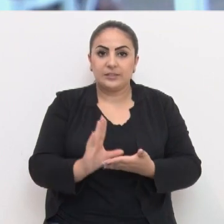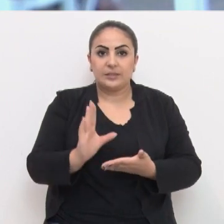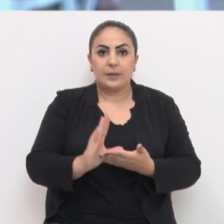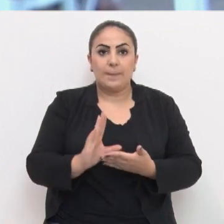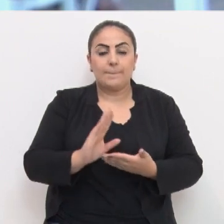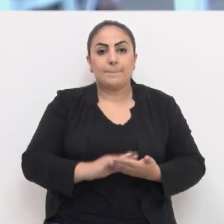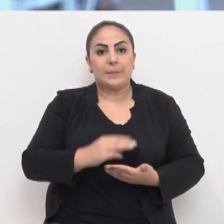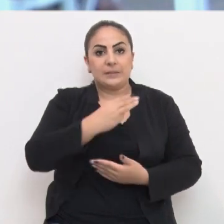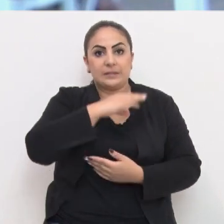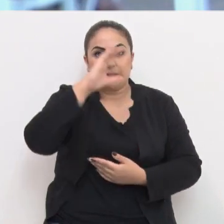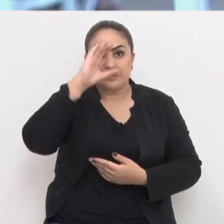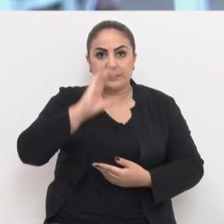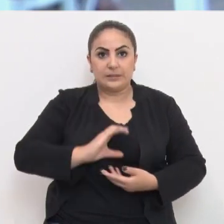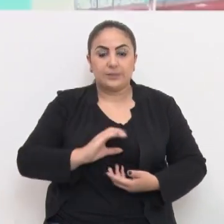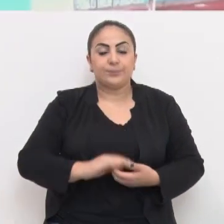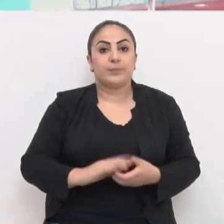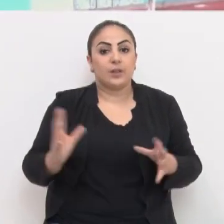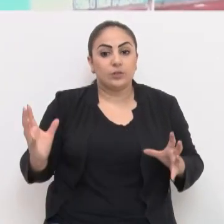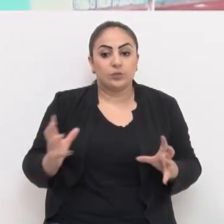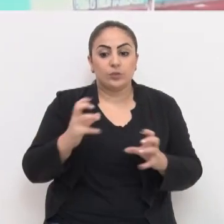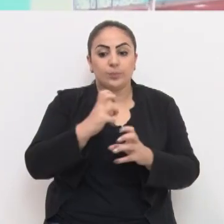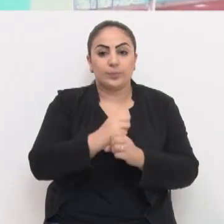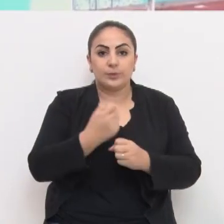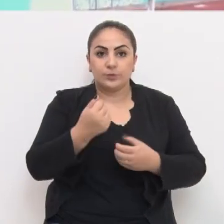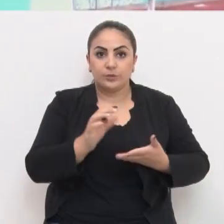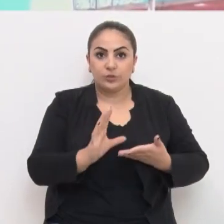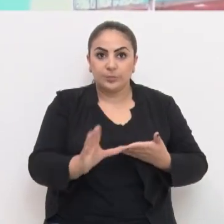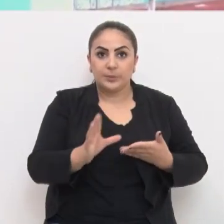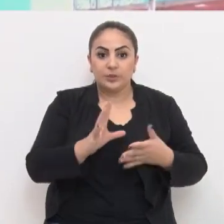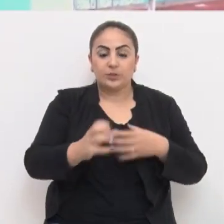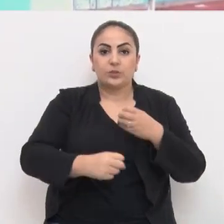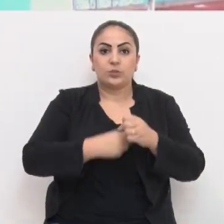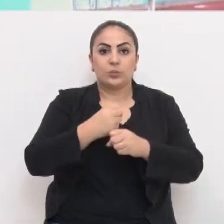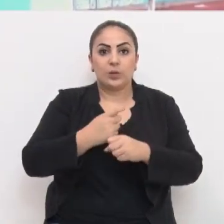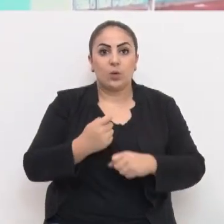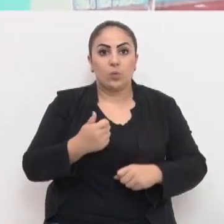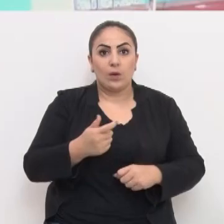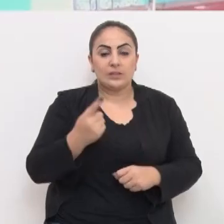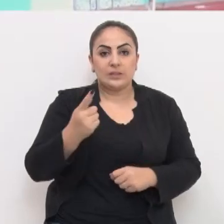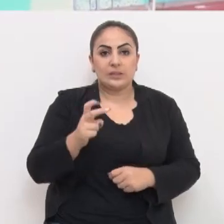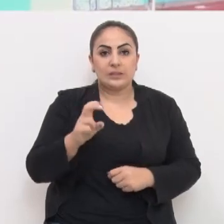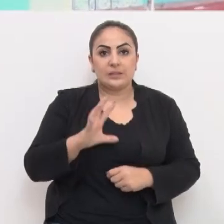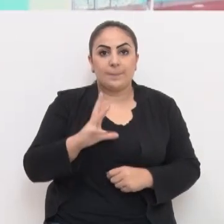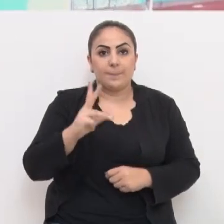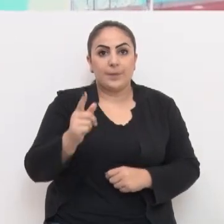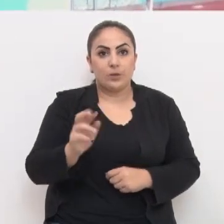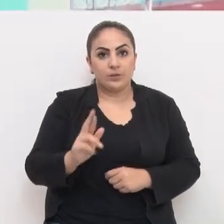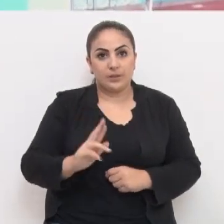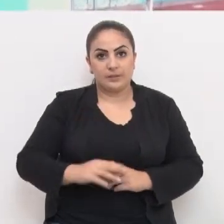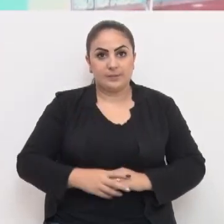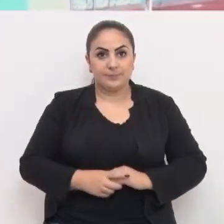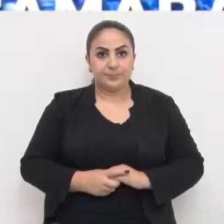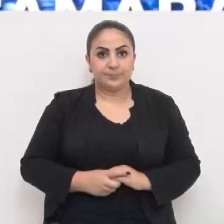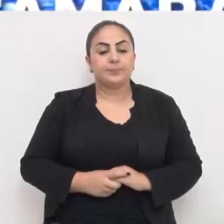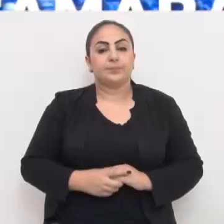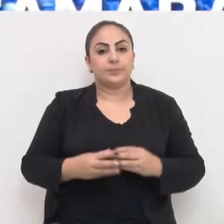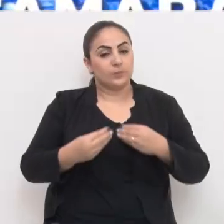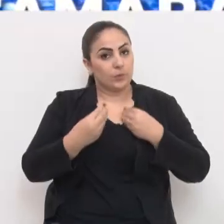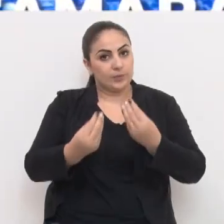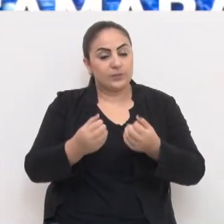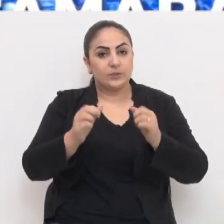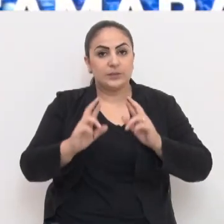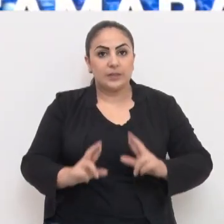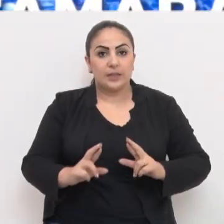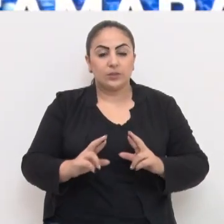pelo Ministério da Cidadania, somando o investimento anual de quase 15 milhões de reais.